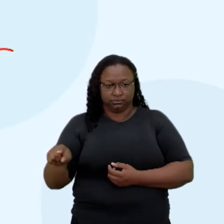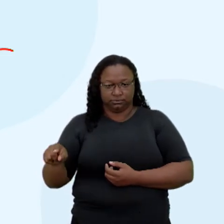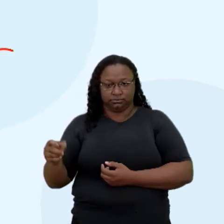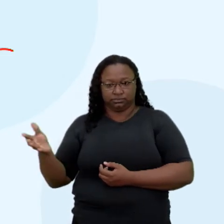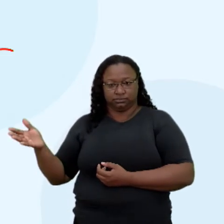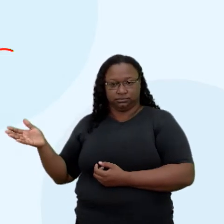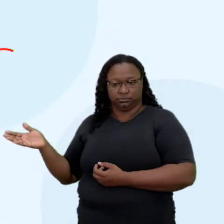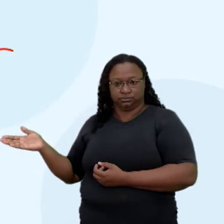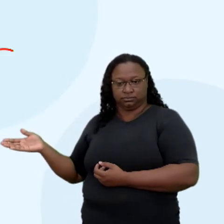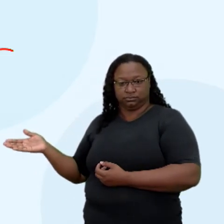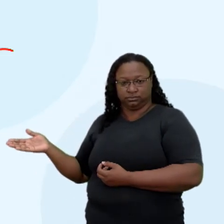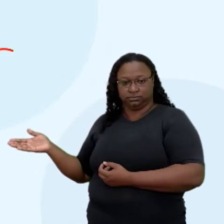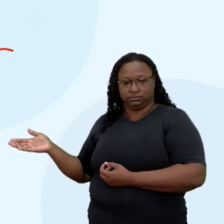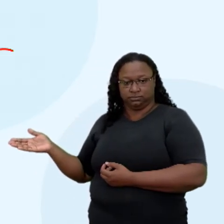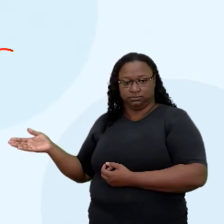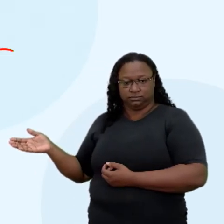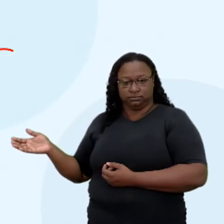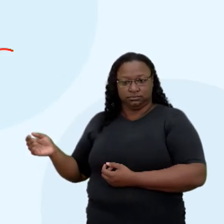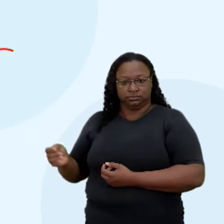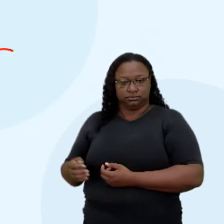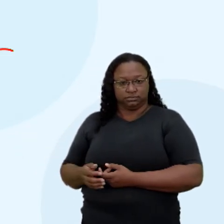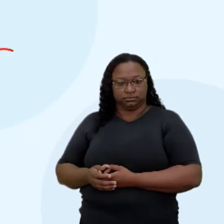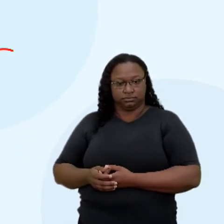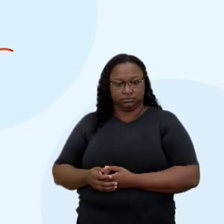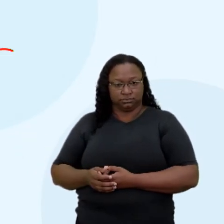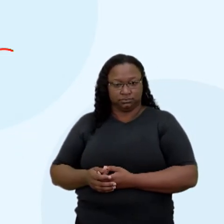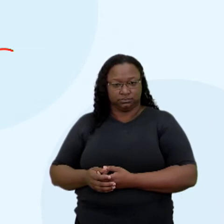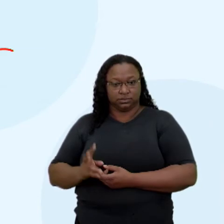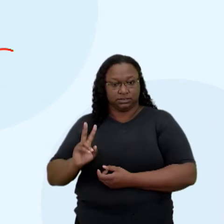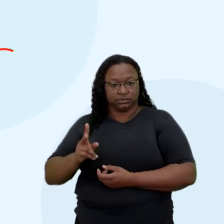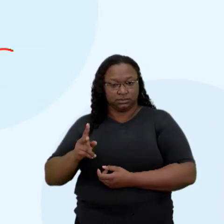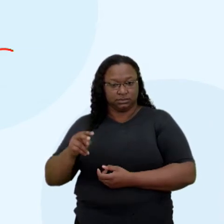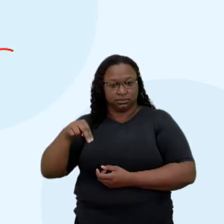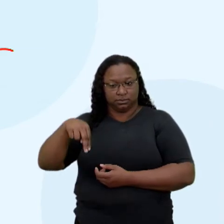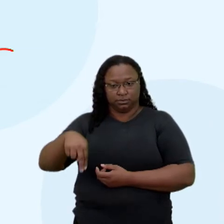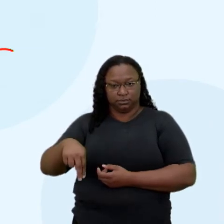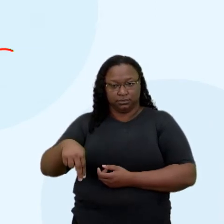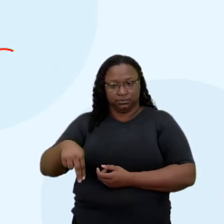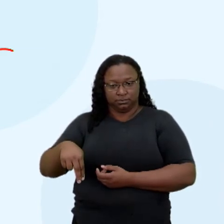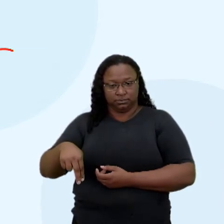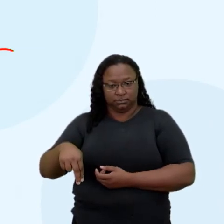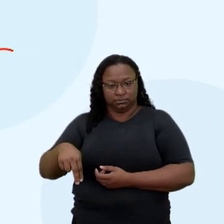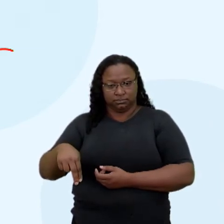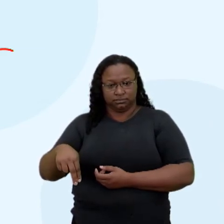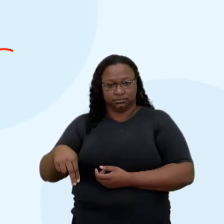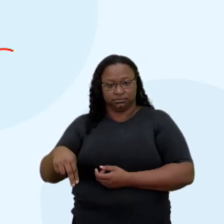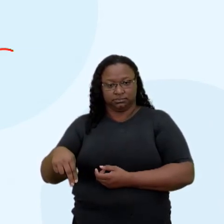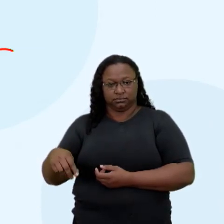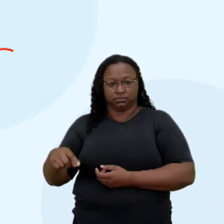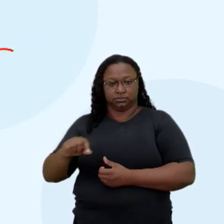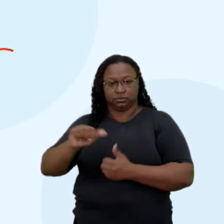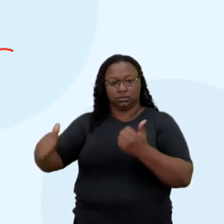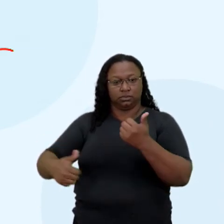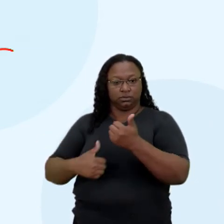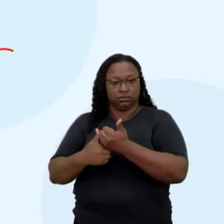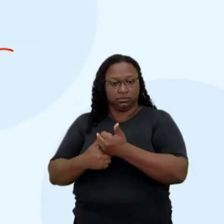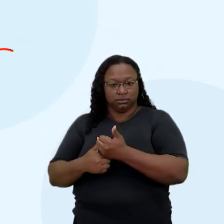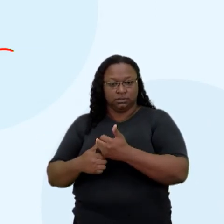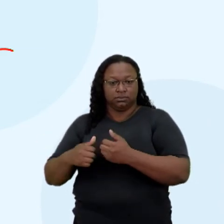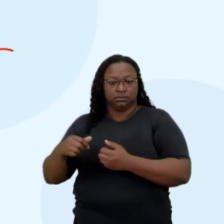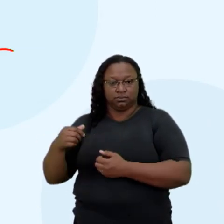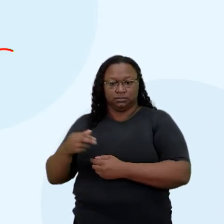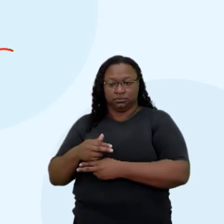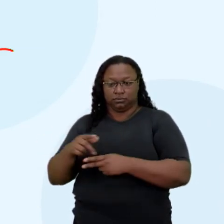ó, multiplicando pelas médias, e aqui sempre o valor de n. Nenhuma novidade, você vai substituir esses valores aqui,